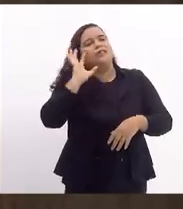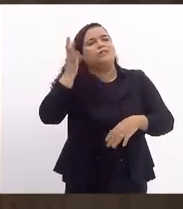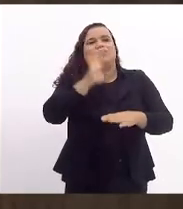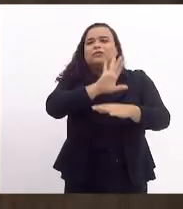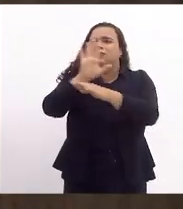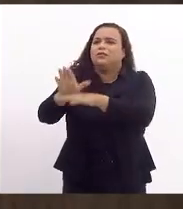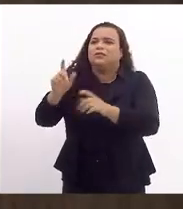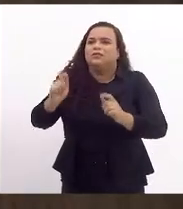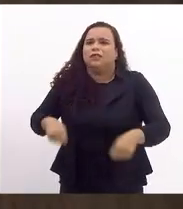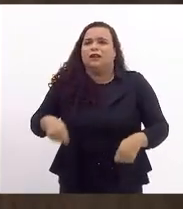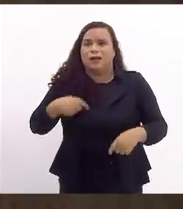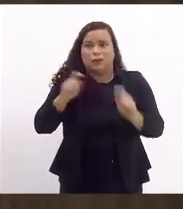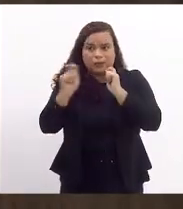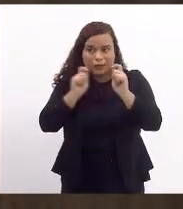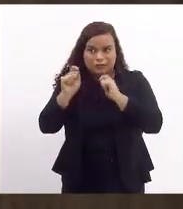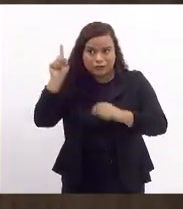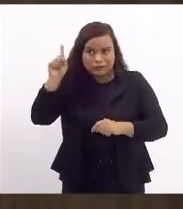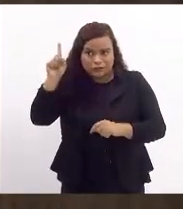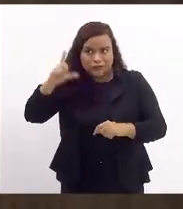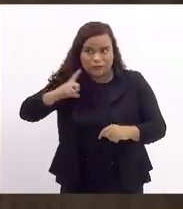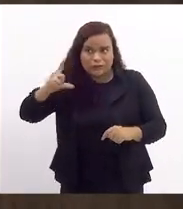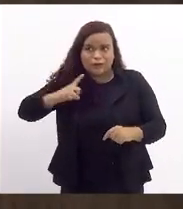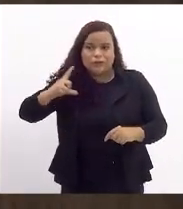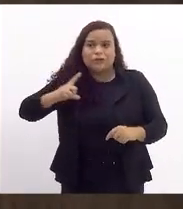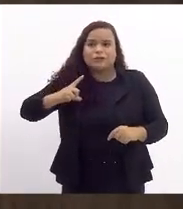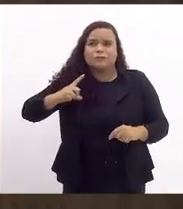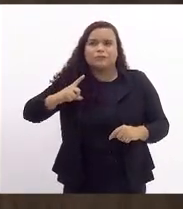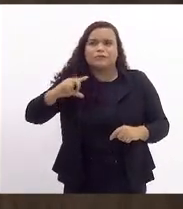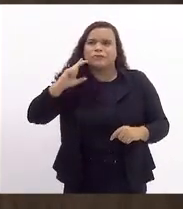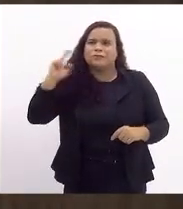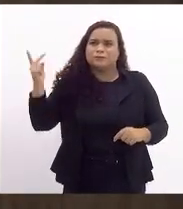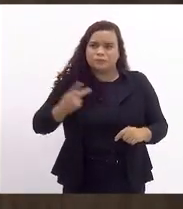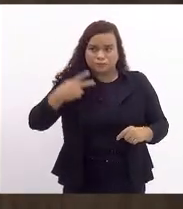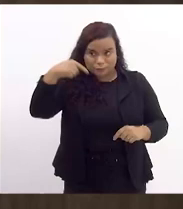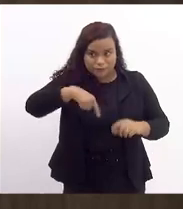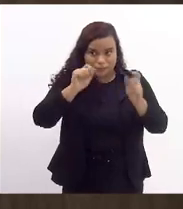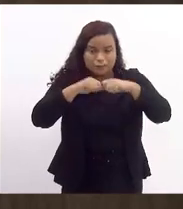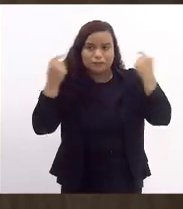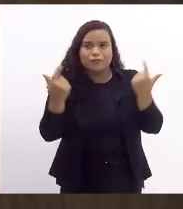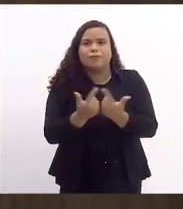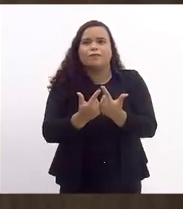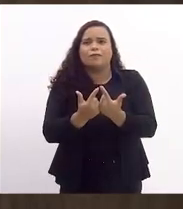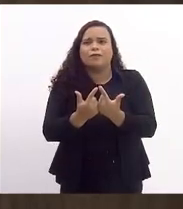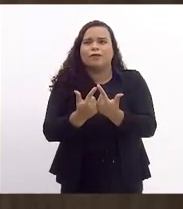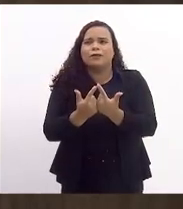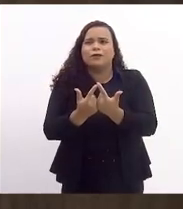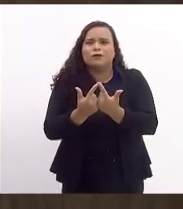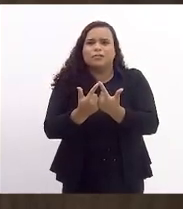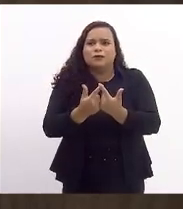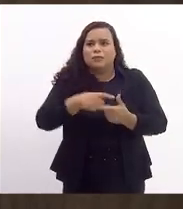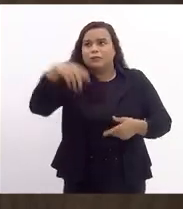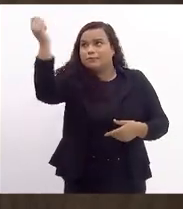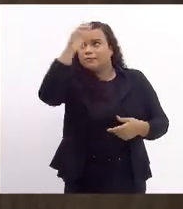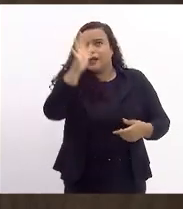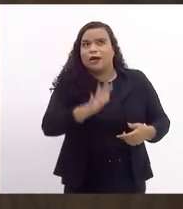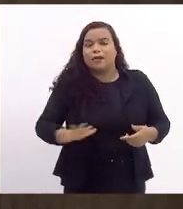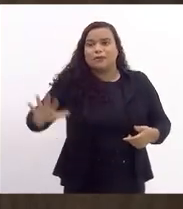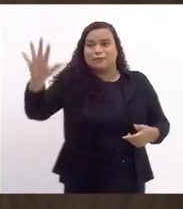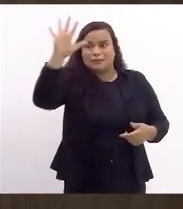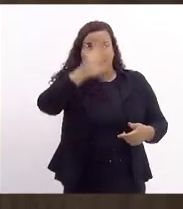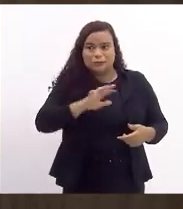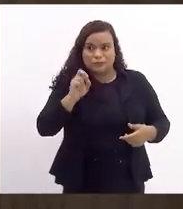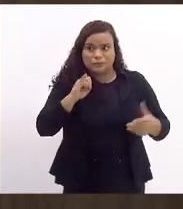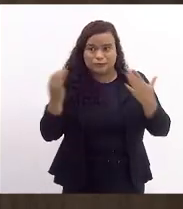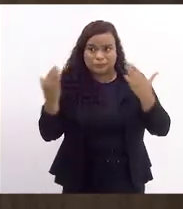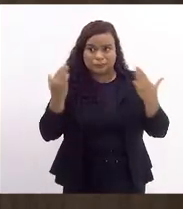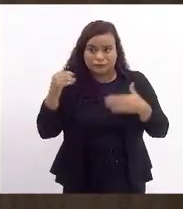resolver eu tava dando uma entrevista lá em cima e falaram que esta casa Legislativa no Brasil inteiro